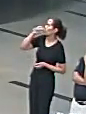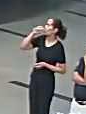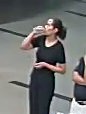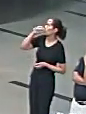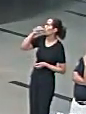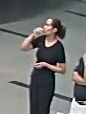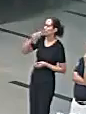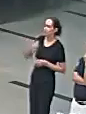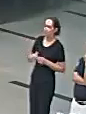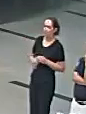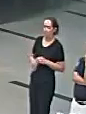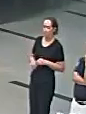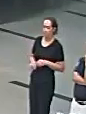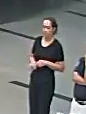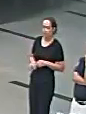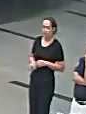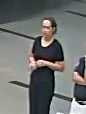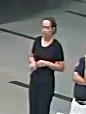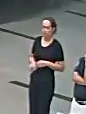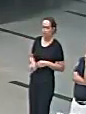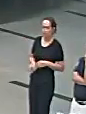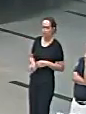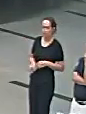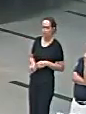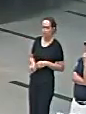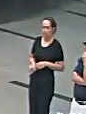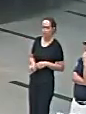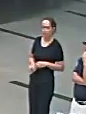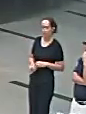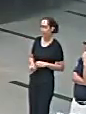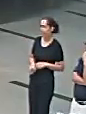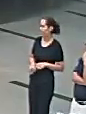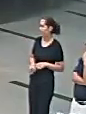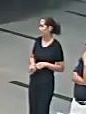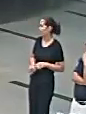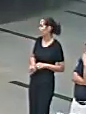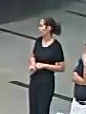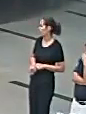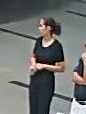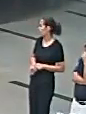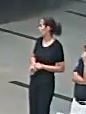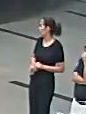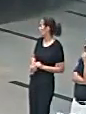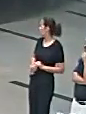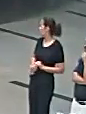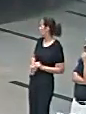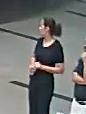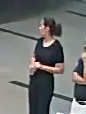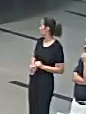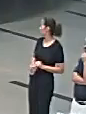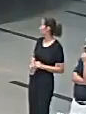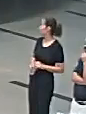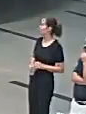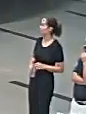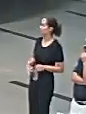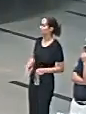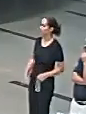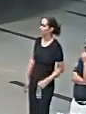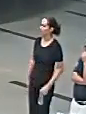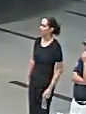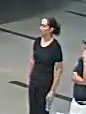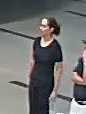pro pelo pessoal de Juiz de Fora estou aqui saí de casa cedo realmente